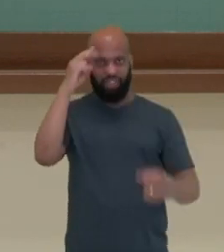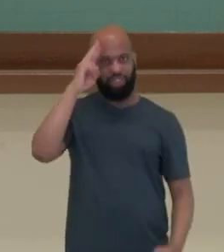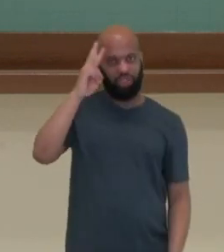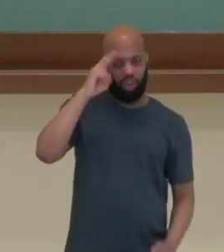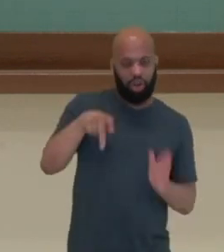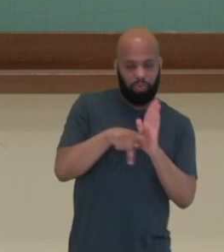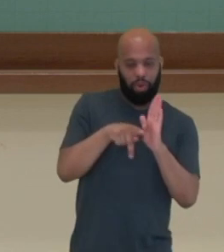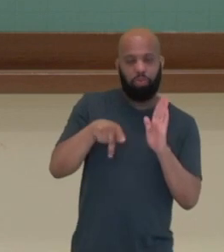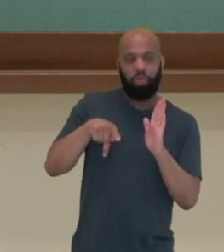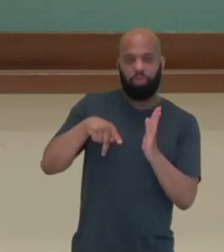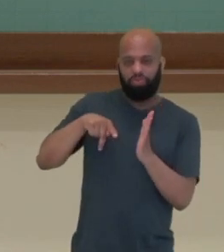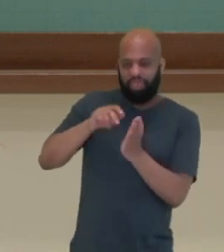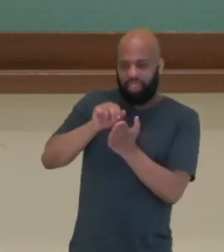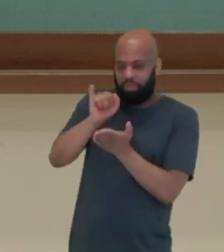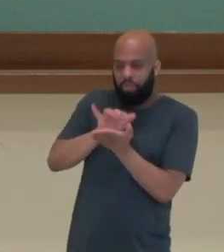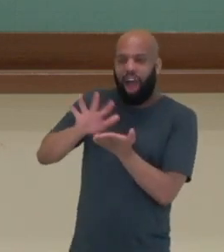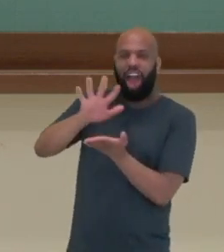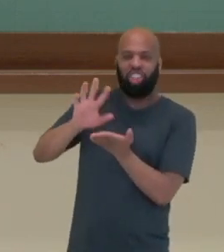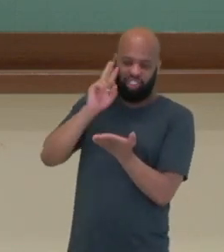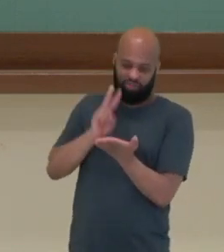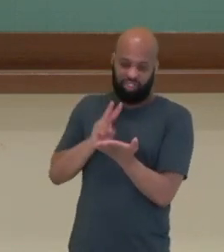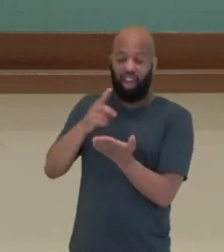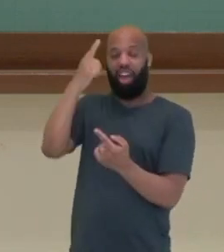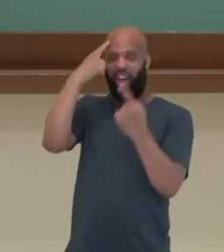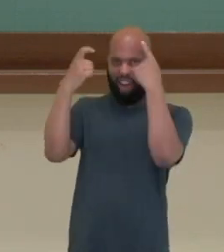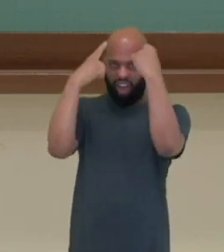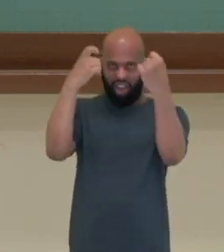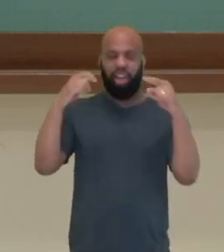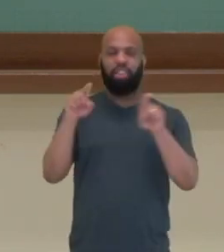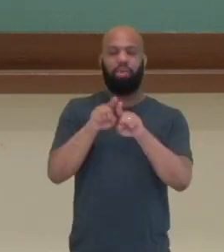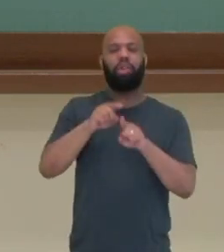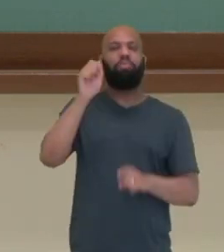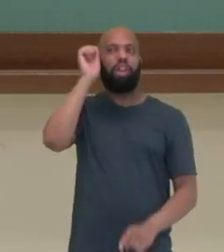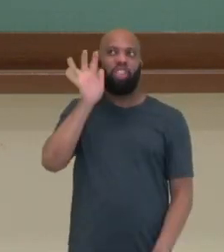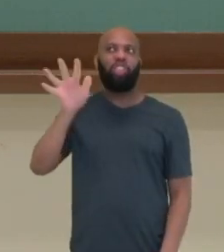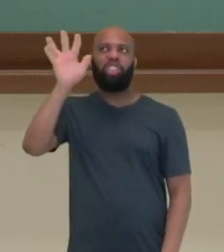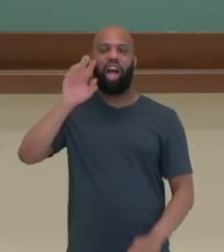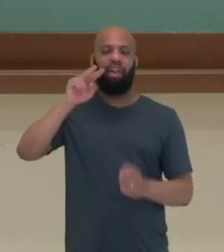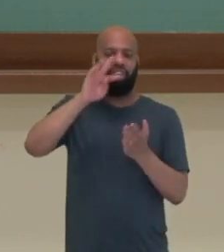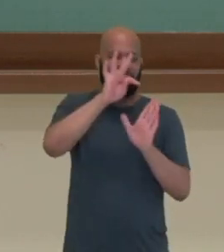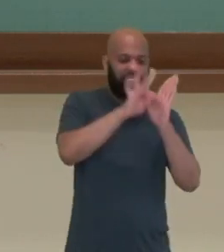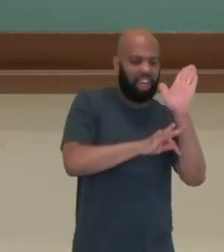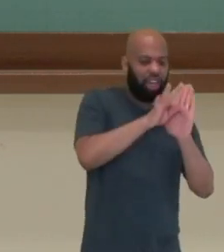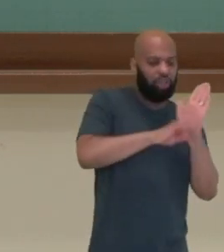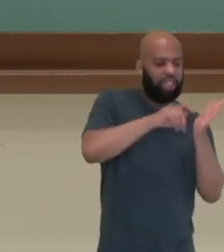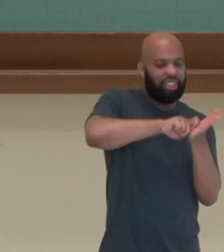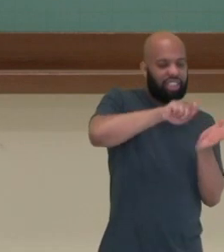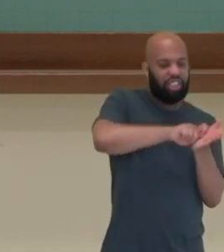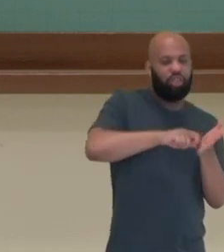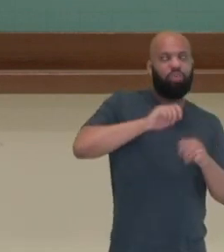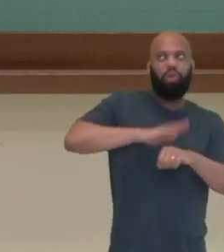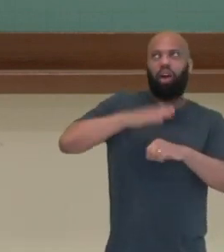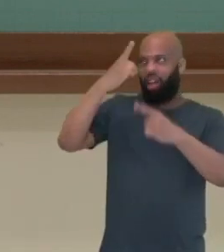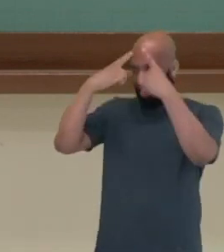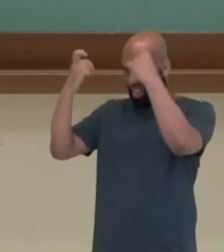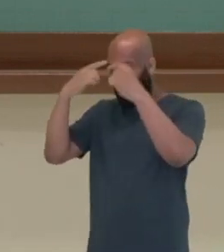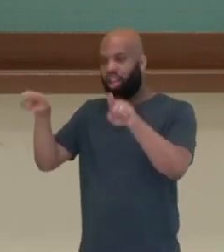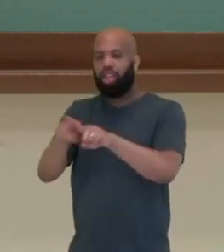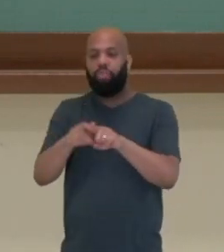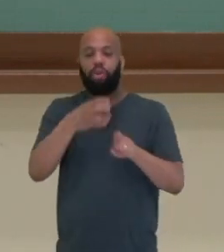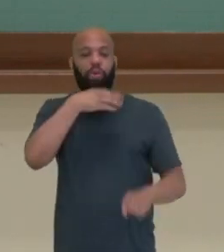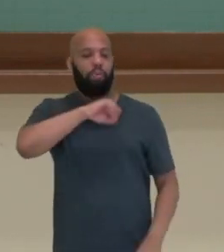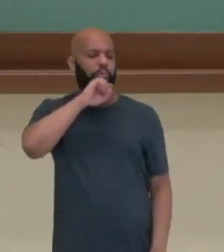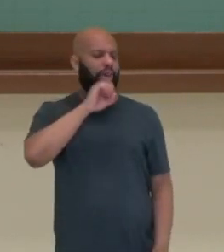via as figurinhas, né? E depois ele imaginava que o texto escrito era o que ele tinha inventado, que o pai